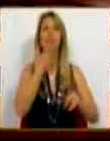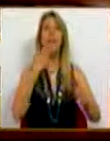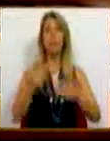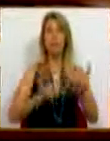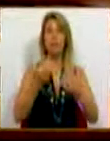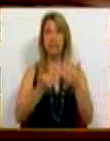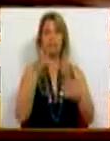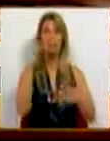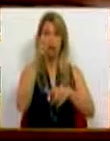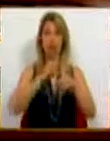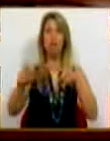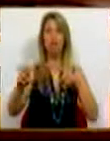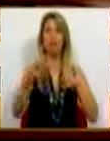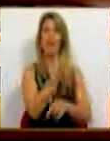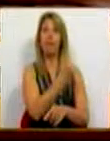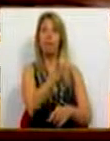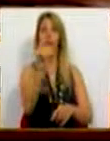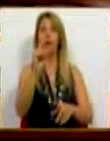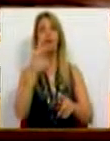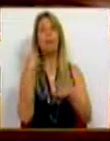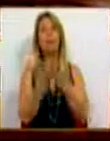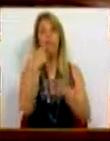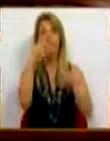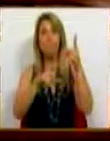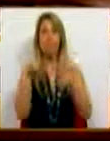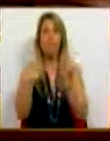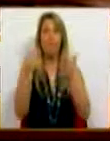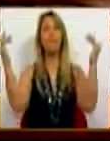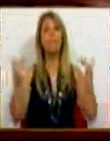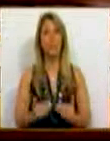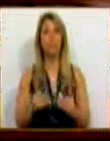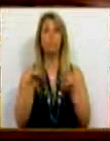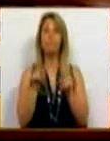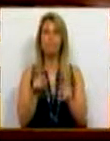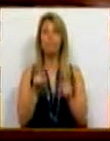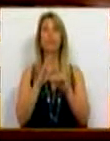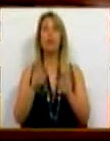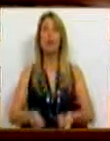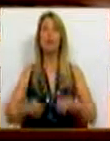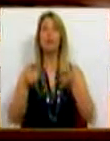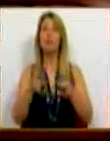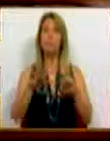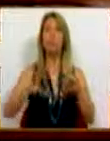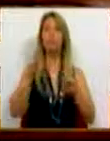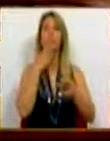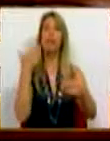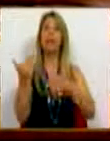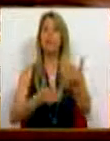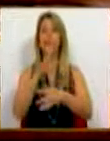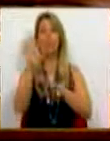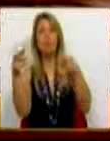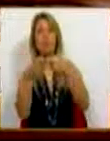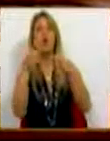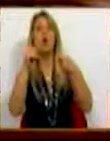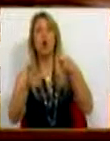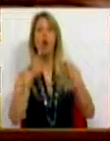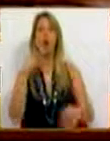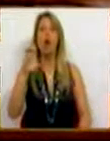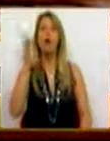fatura das famílias. É este instrumento de financiamento que chamamos Casa Eficiente e que terá como gestor e agregador a